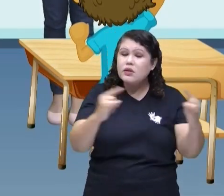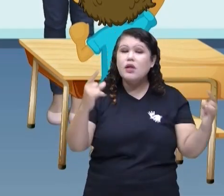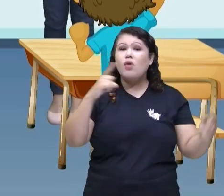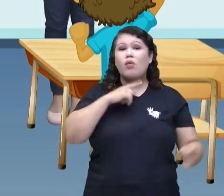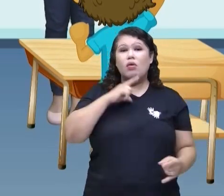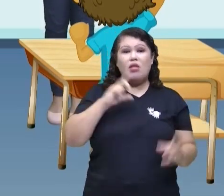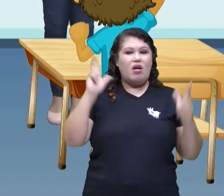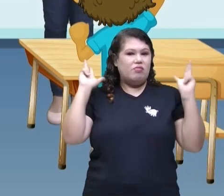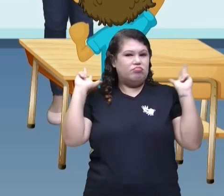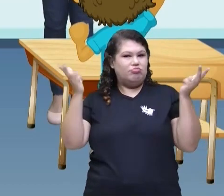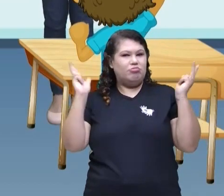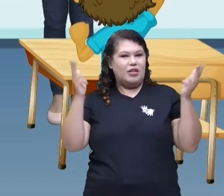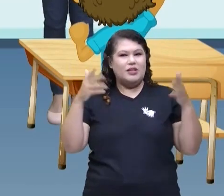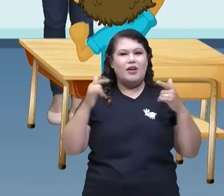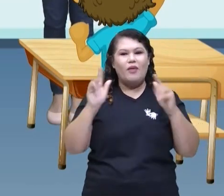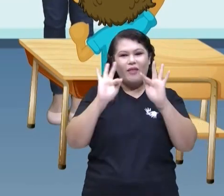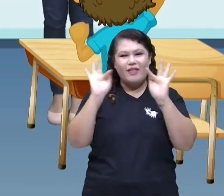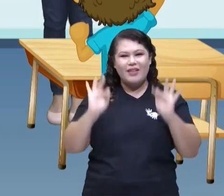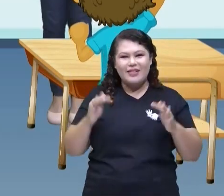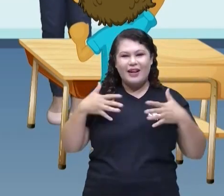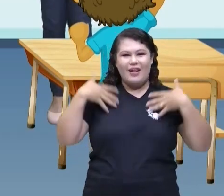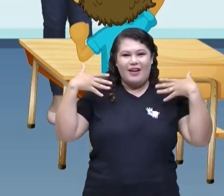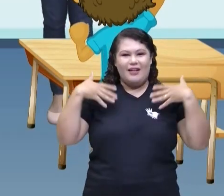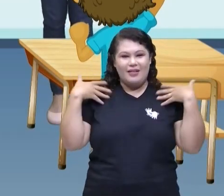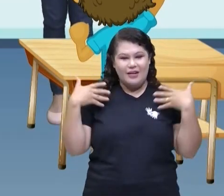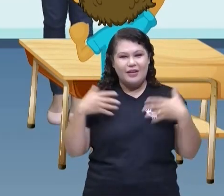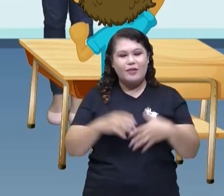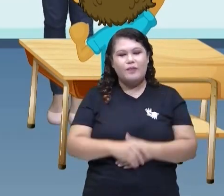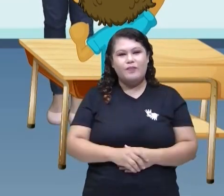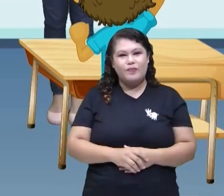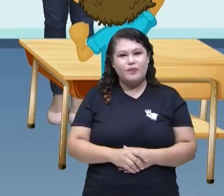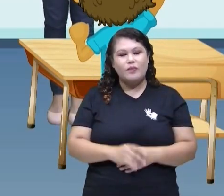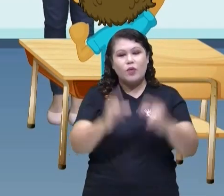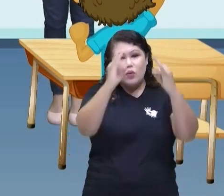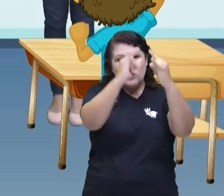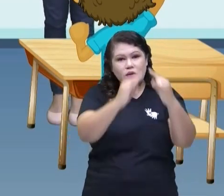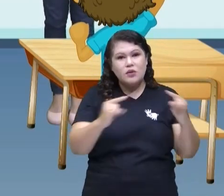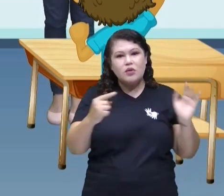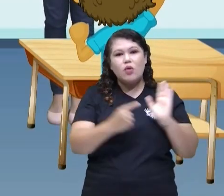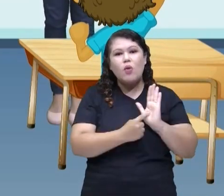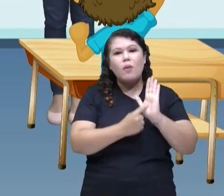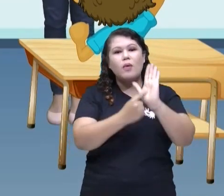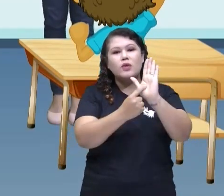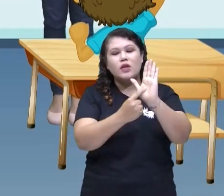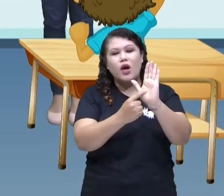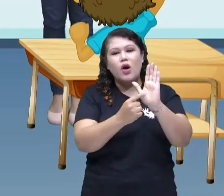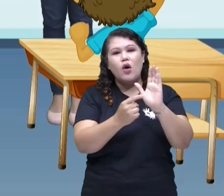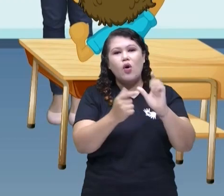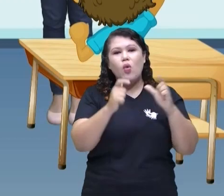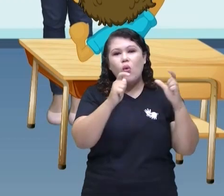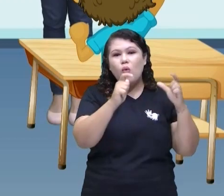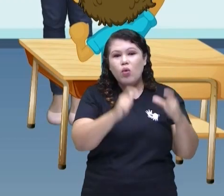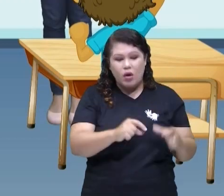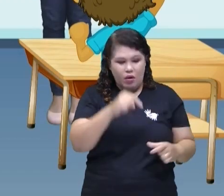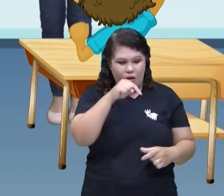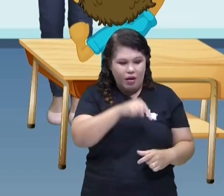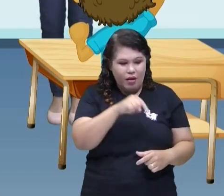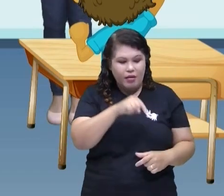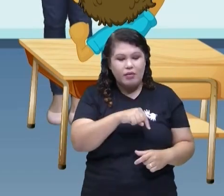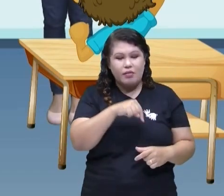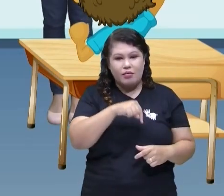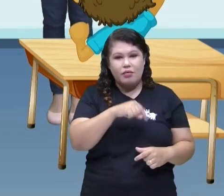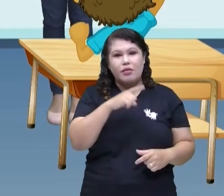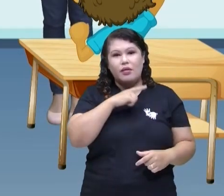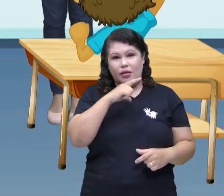Então vocês perceberam que o circo ele estava mostrando para as pessoas que lá era um local de diversão?